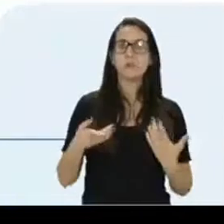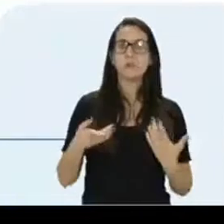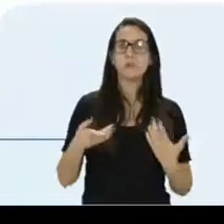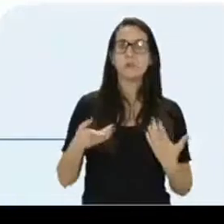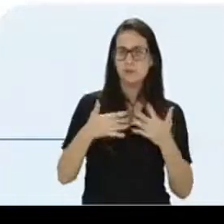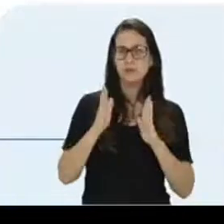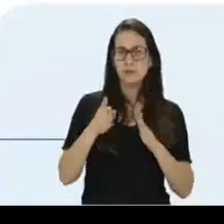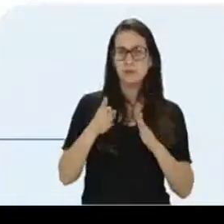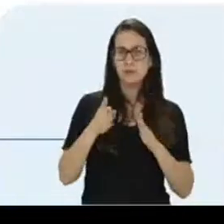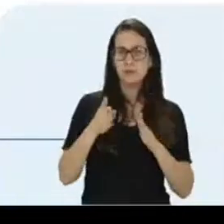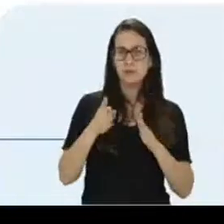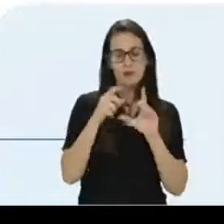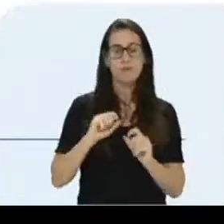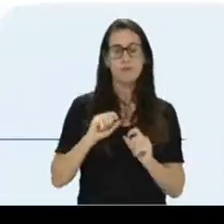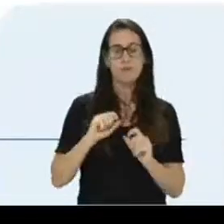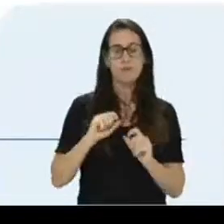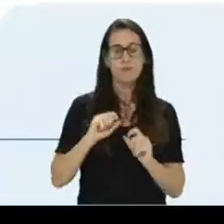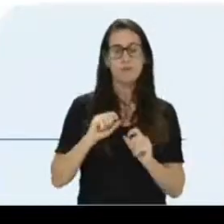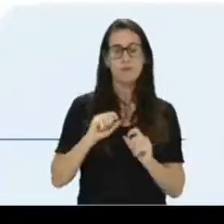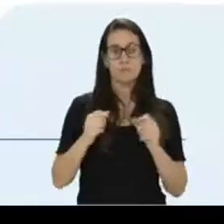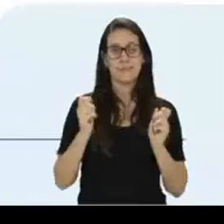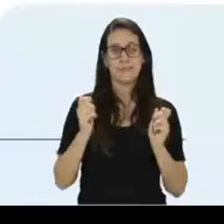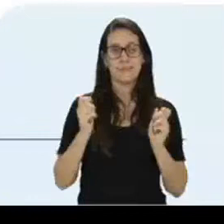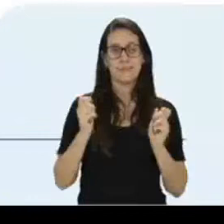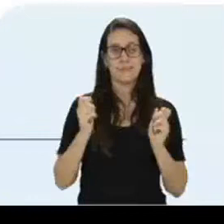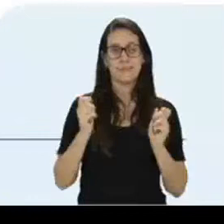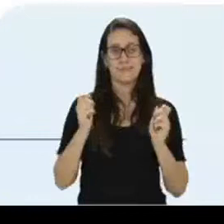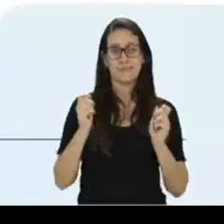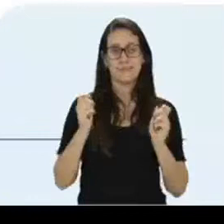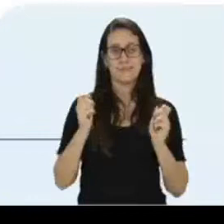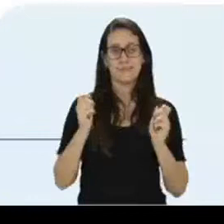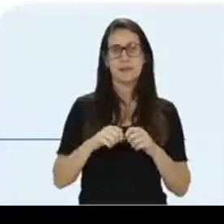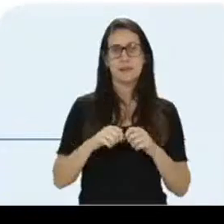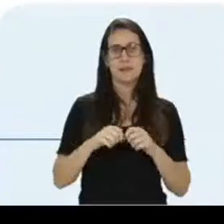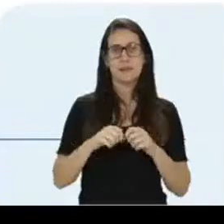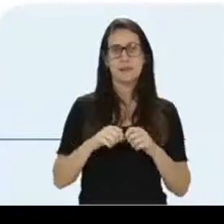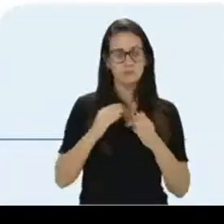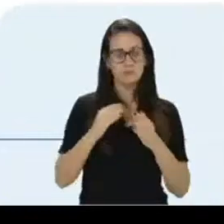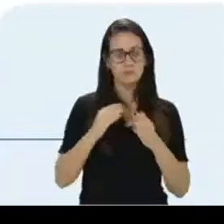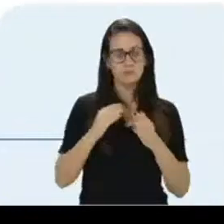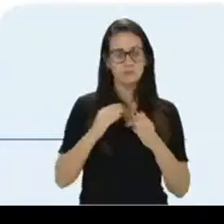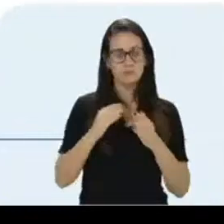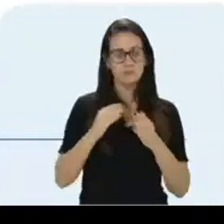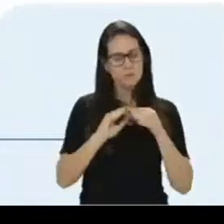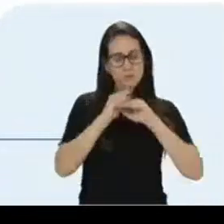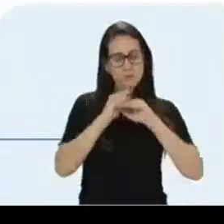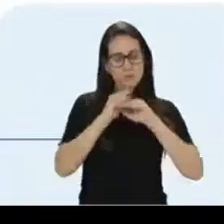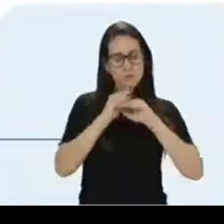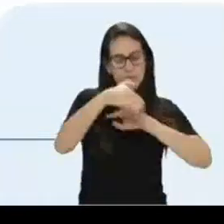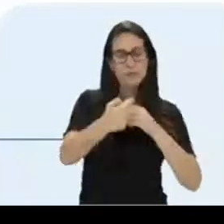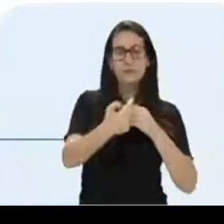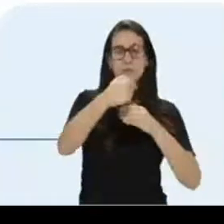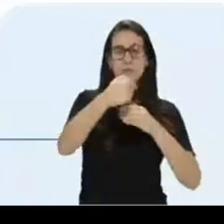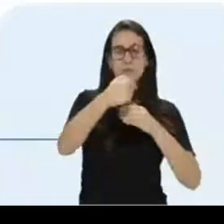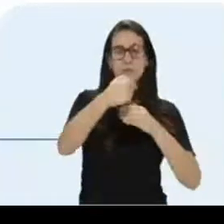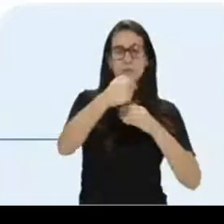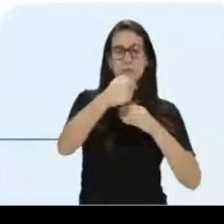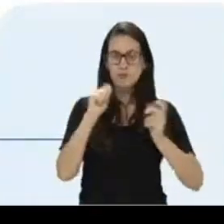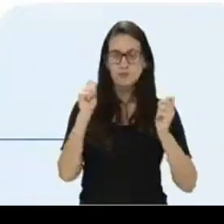função dessas proteínas, então elas permitem que os compostos passem do meio extra para o meio intra e do meio intra para o